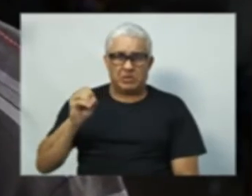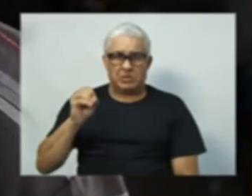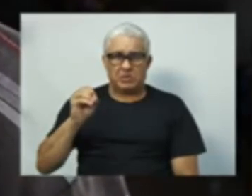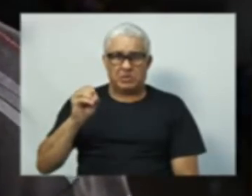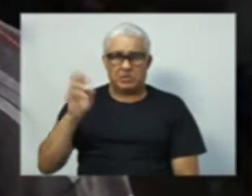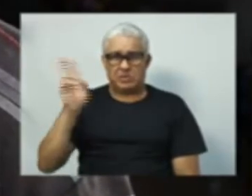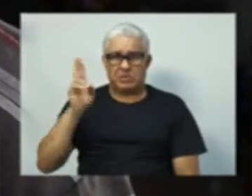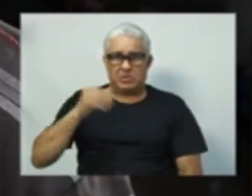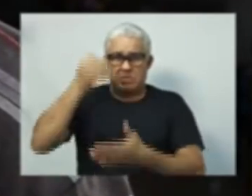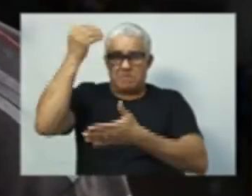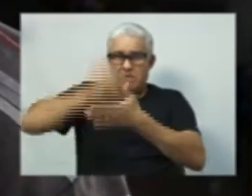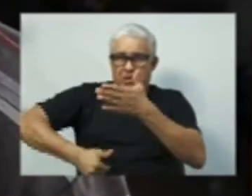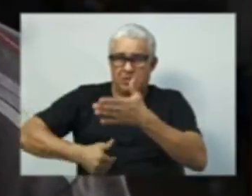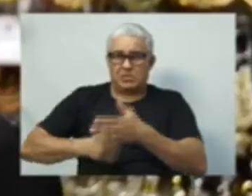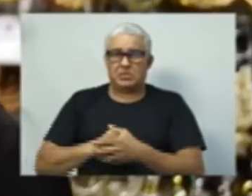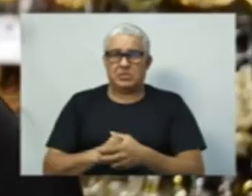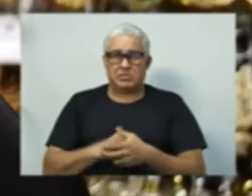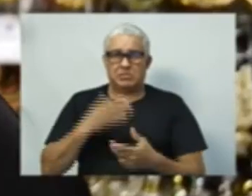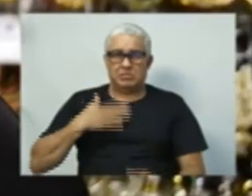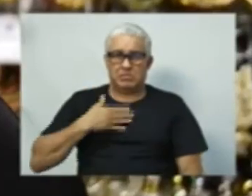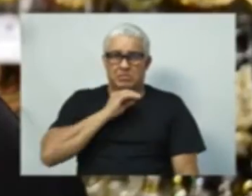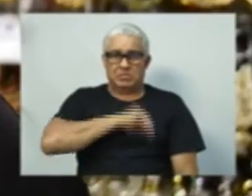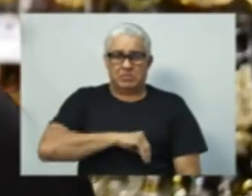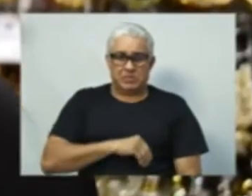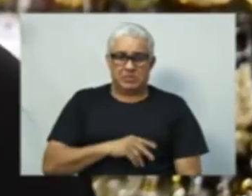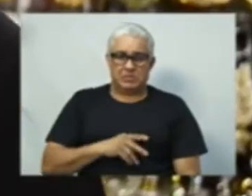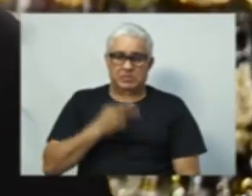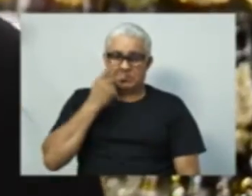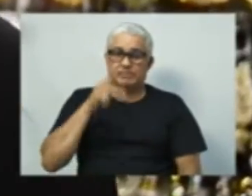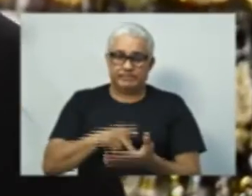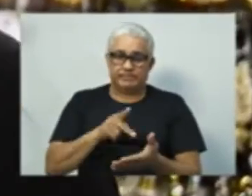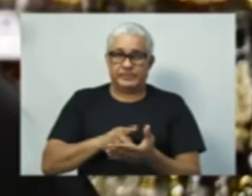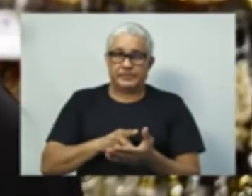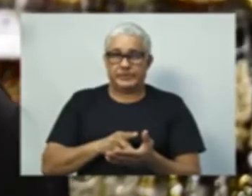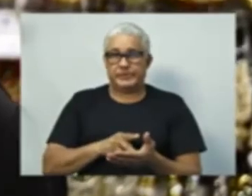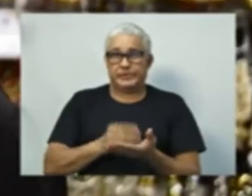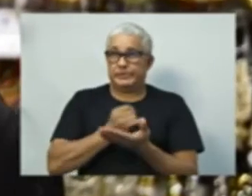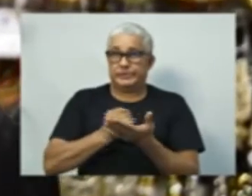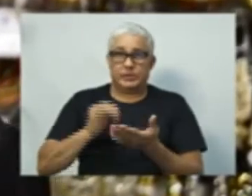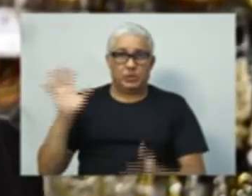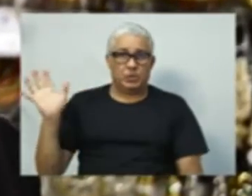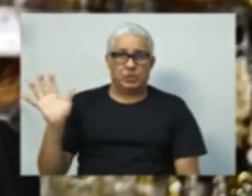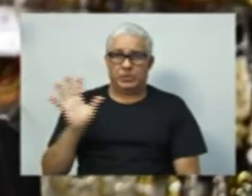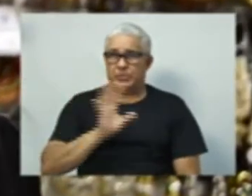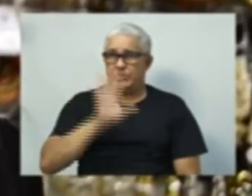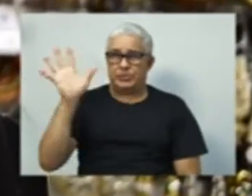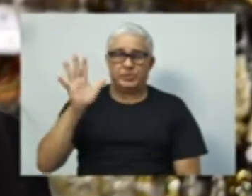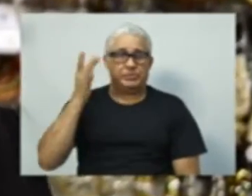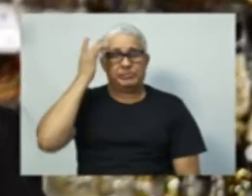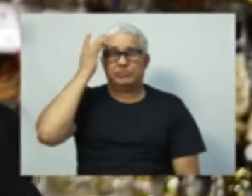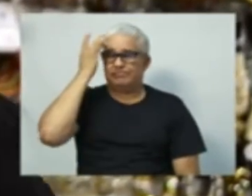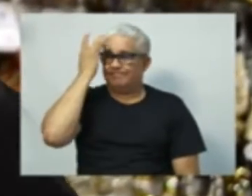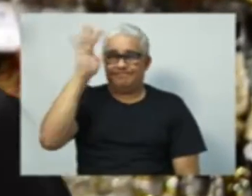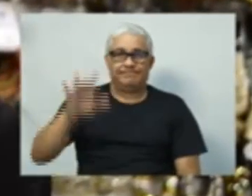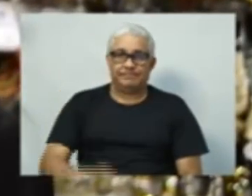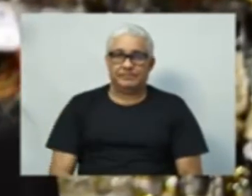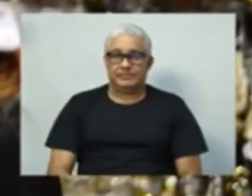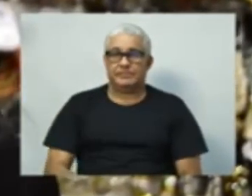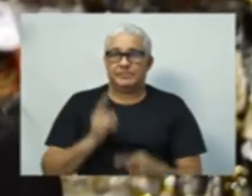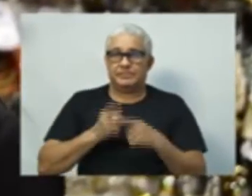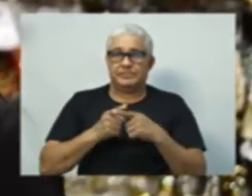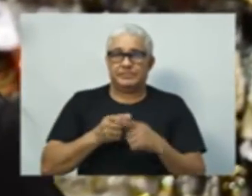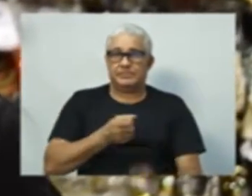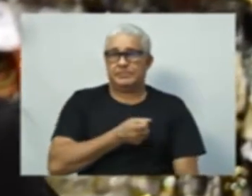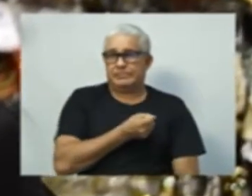tudo de imposto do meu salário, eu acho que vai. Para falar a verdade, o imposto é tão alto que a gente não tem nem noção. Pela quantidade